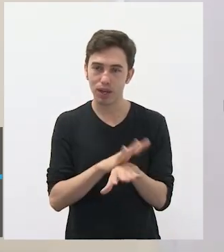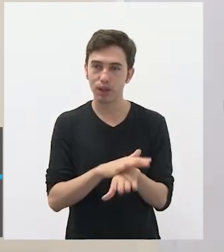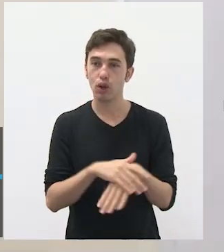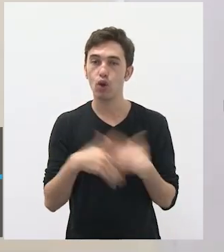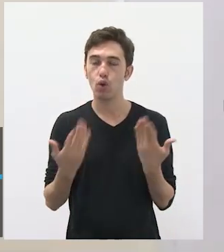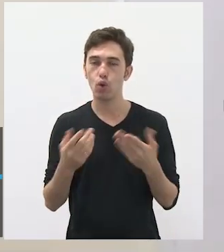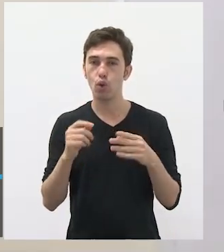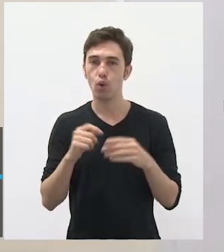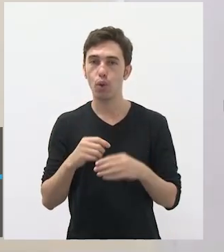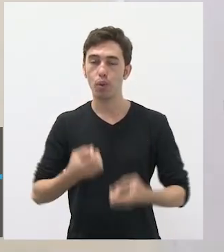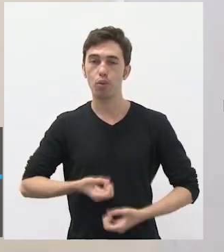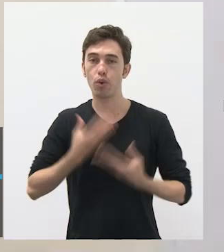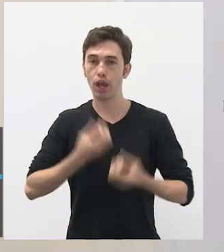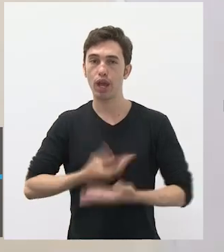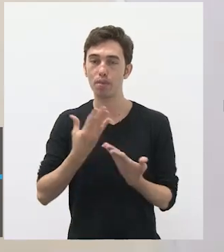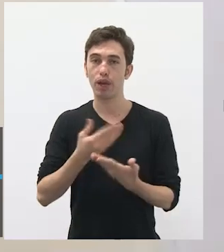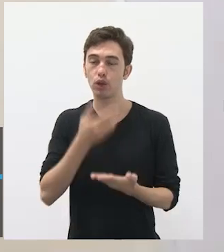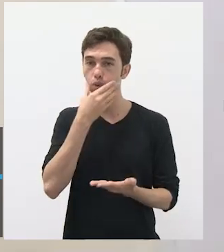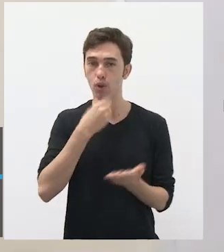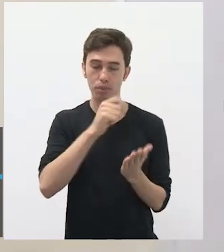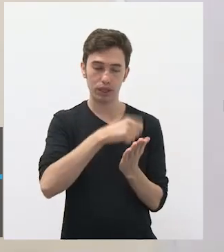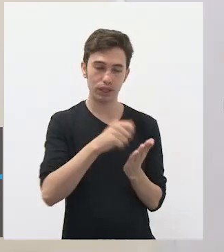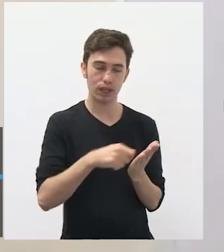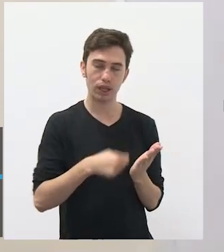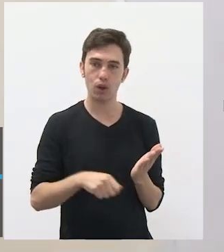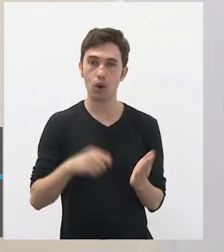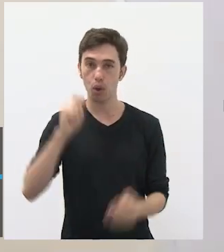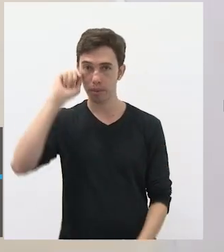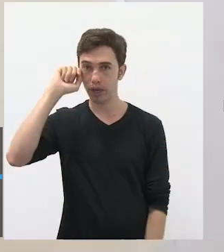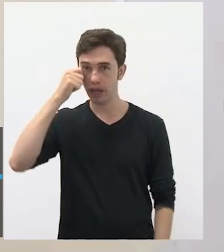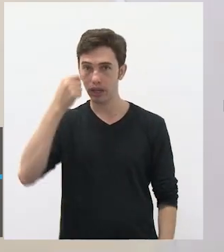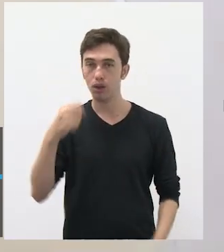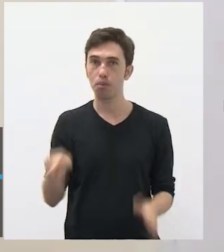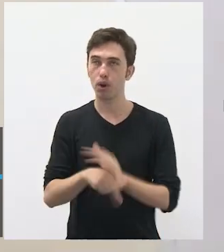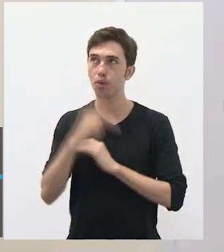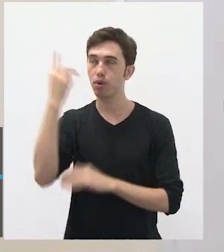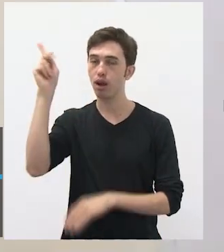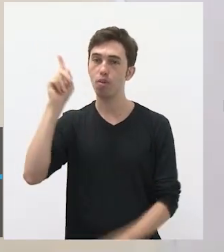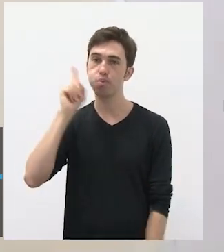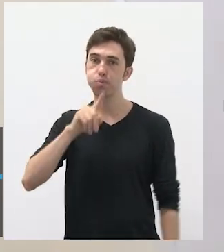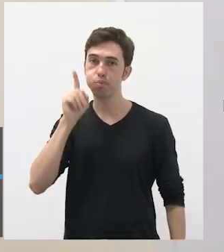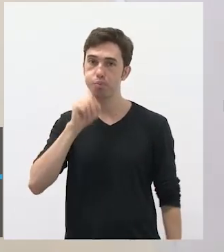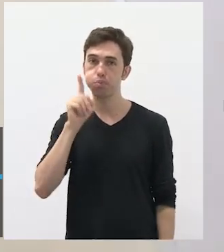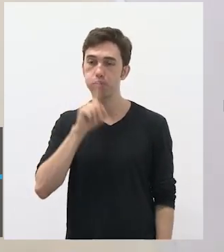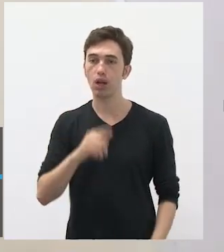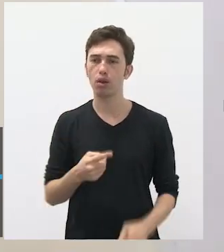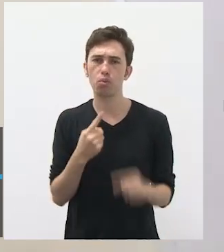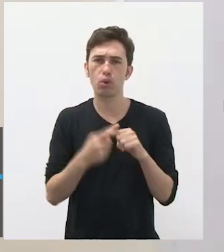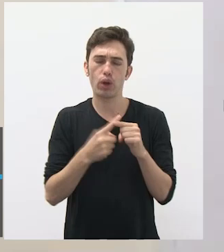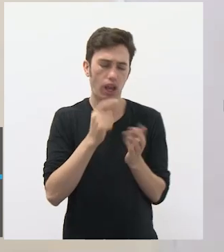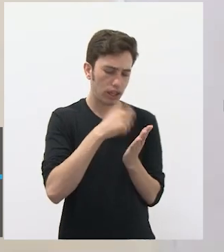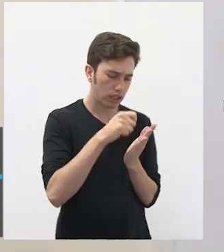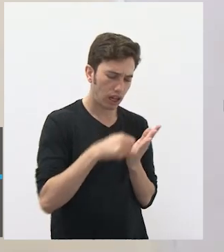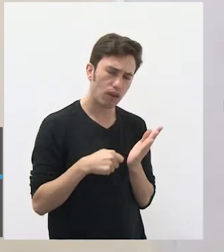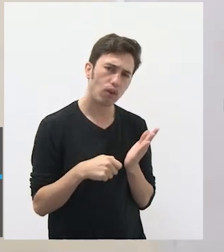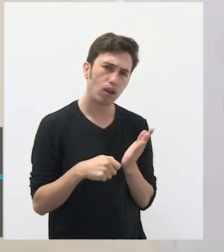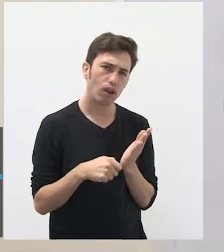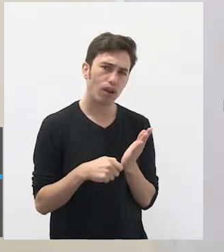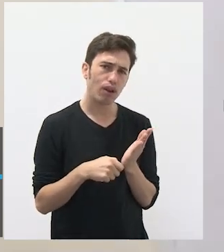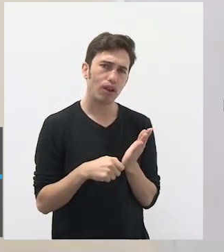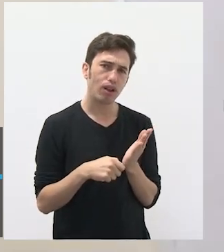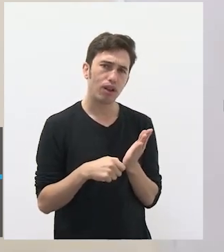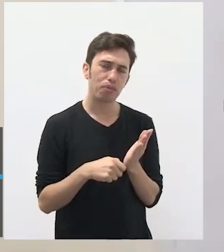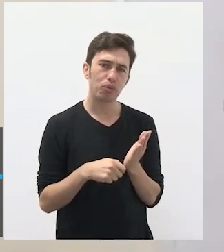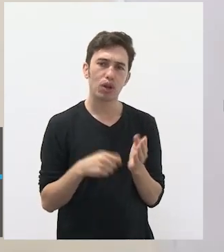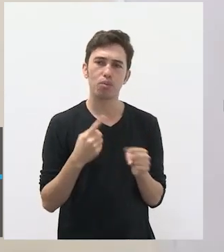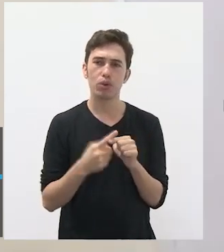de um escritor preto lá dos Estados Unidos. Por que escrevo? Porque eu